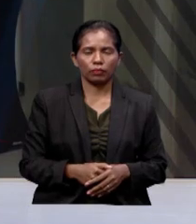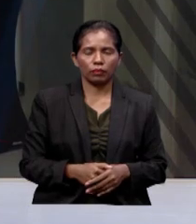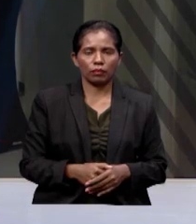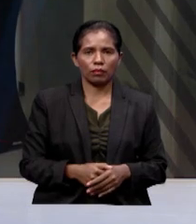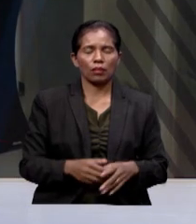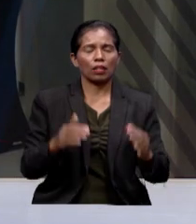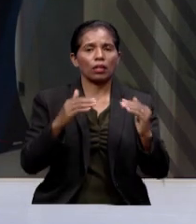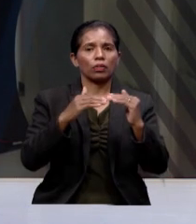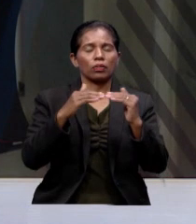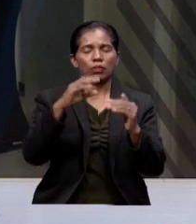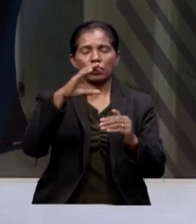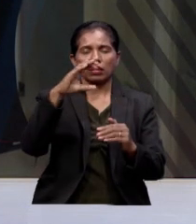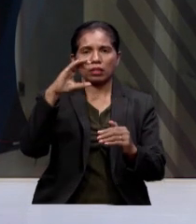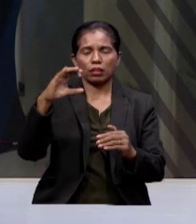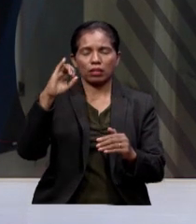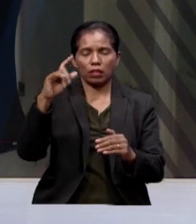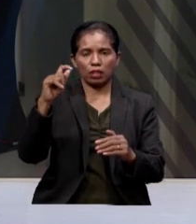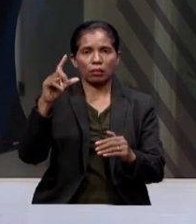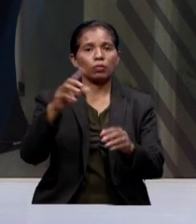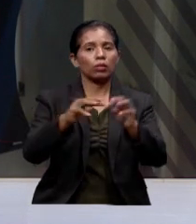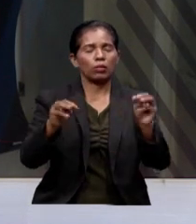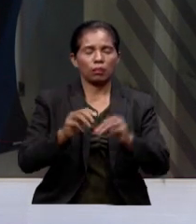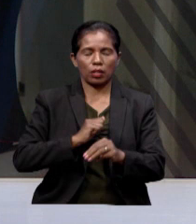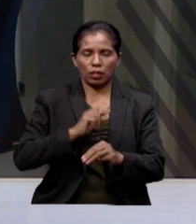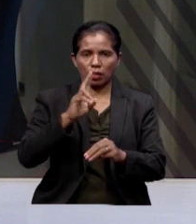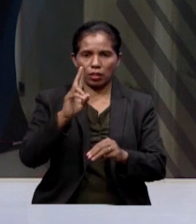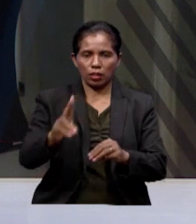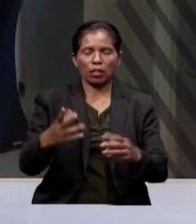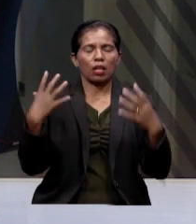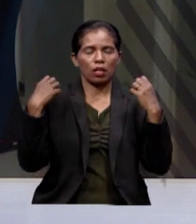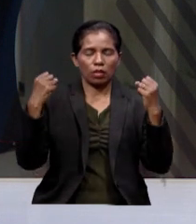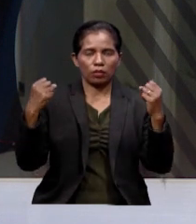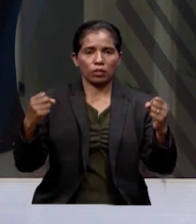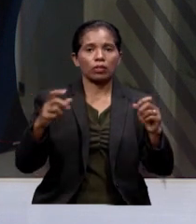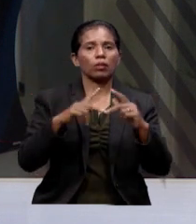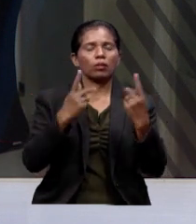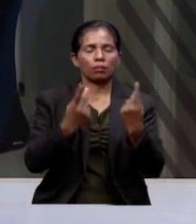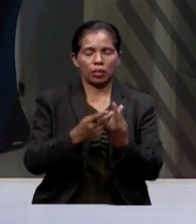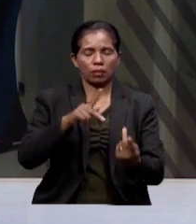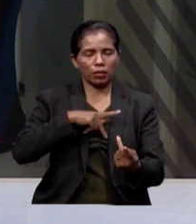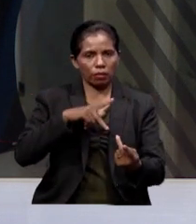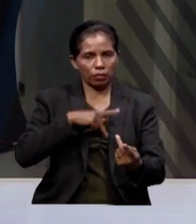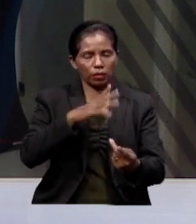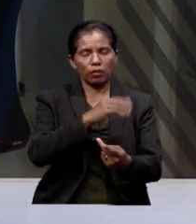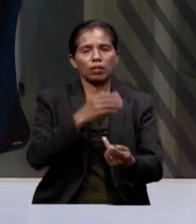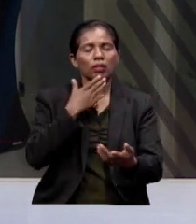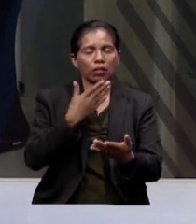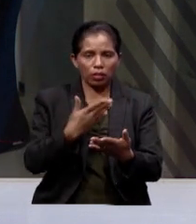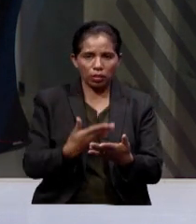Konferensi CCTL da tolu município Aileu, honia tema ha força setor privado mais criativo, produtivo